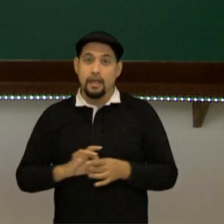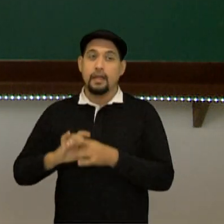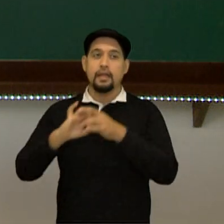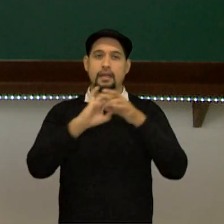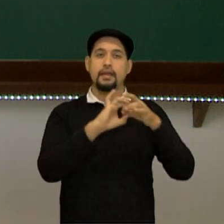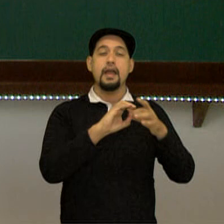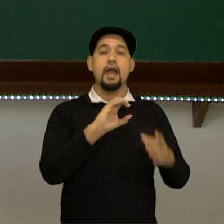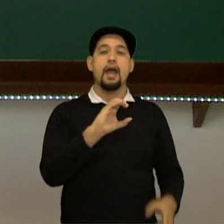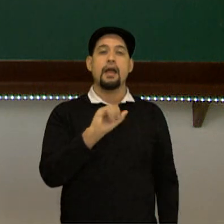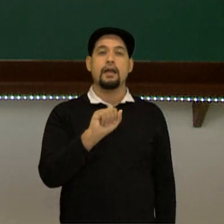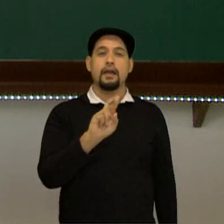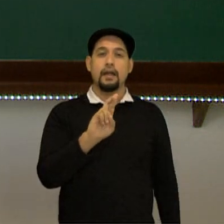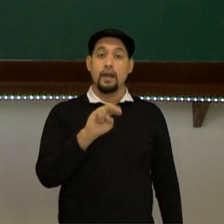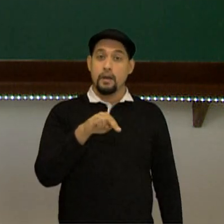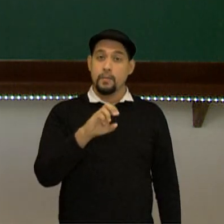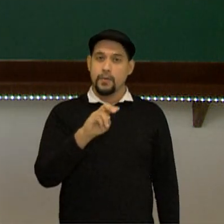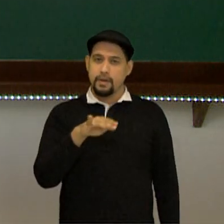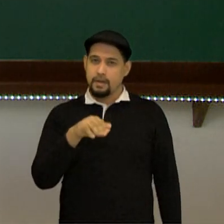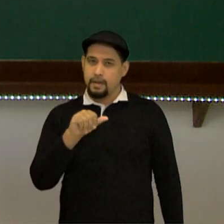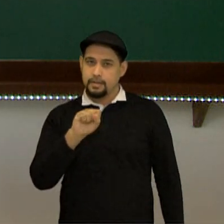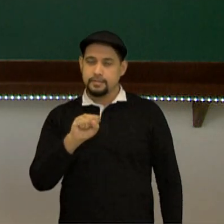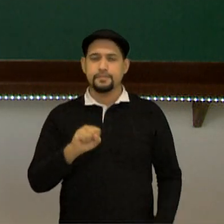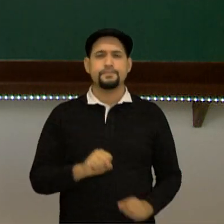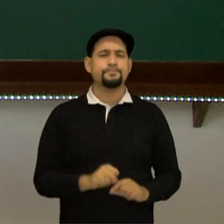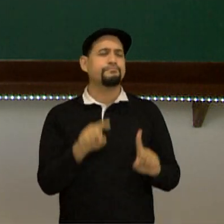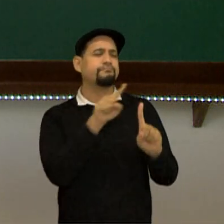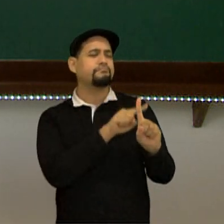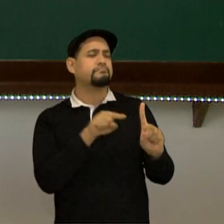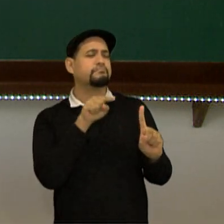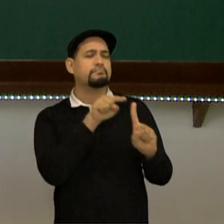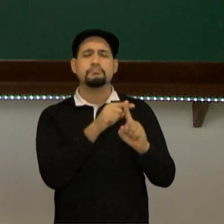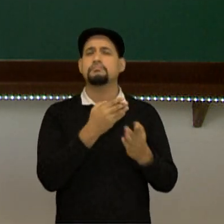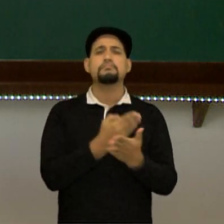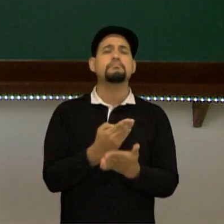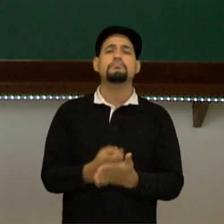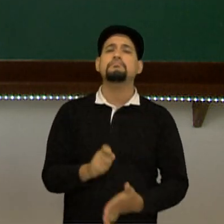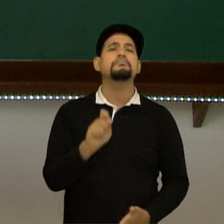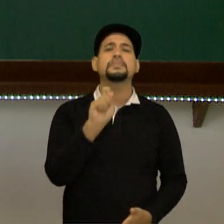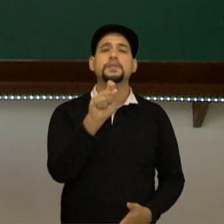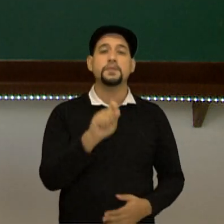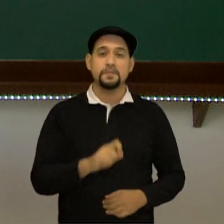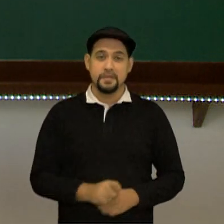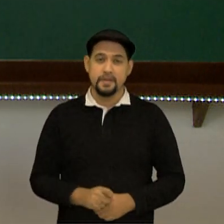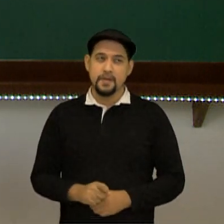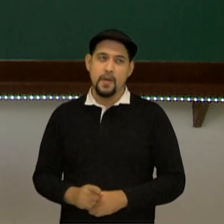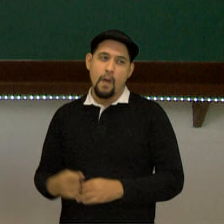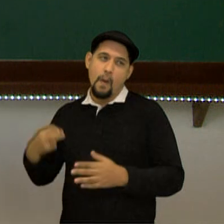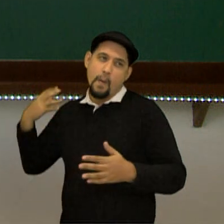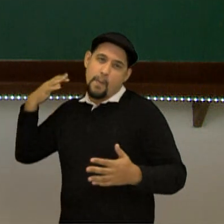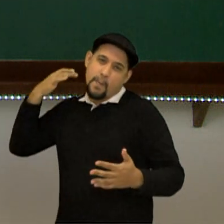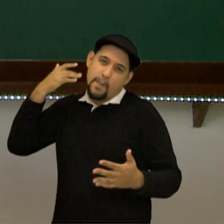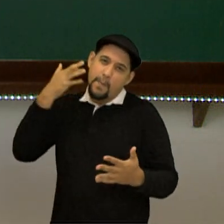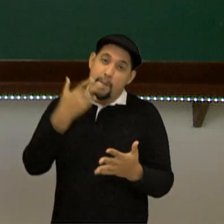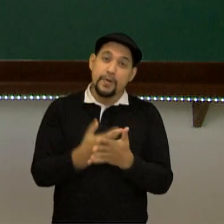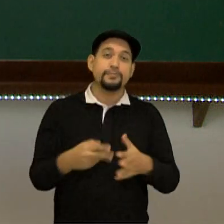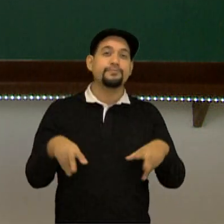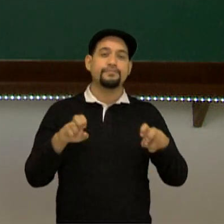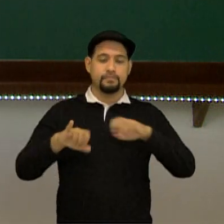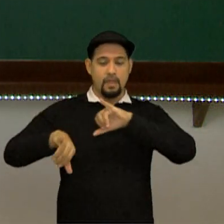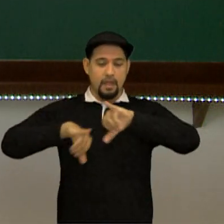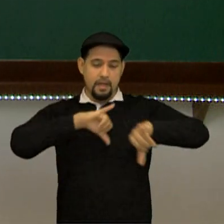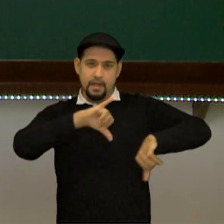retomar esses conhecimentos. Os objetivos desta aula, professor? Retomar os fundamentos da química